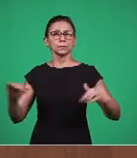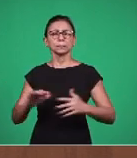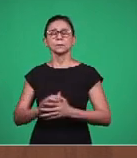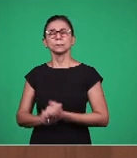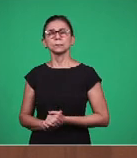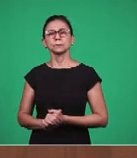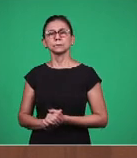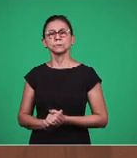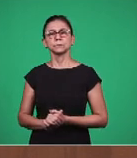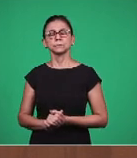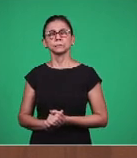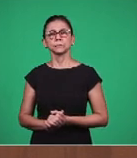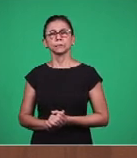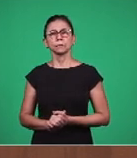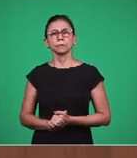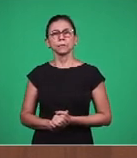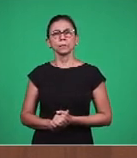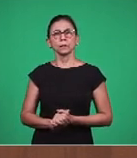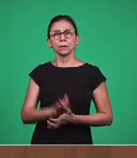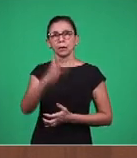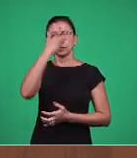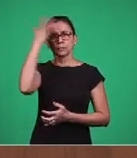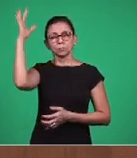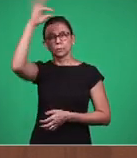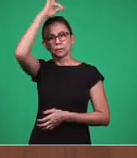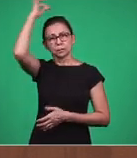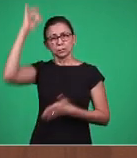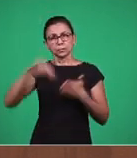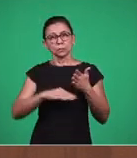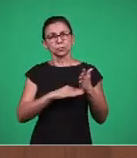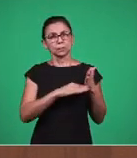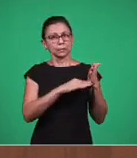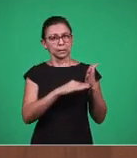aqueles que são guiados pelo Espírito Santo,